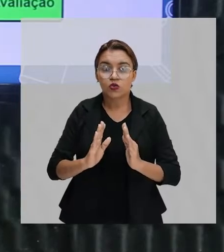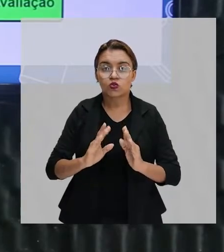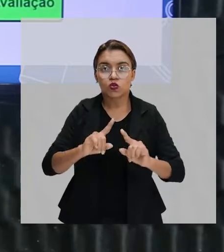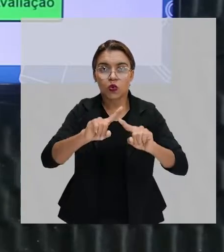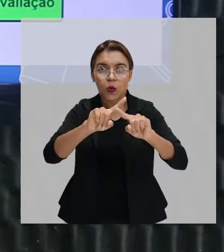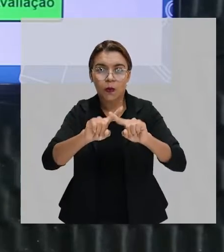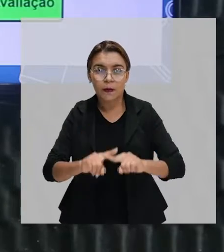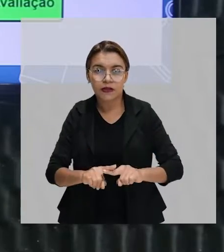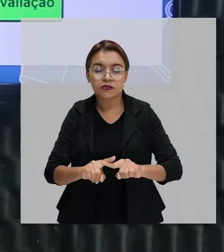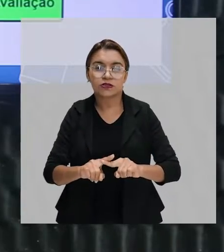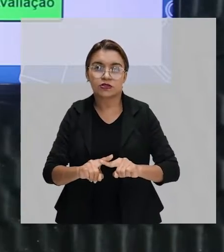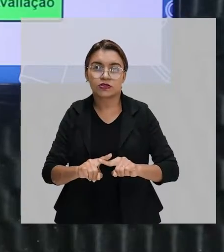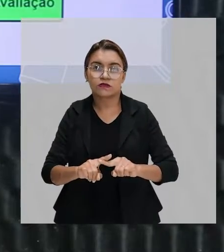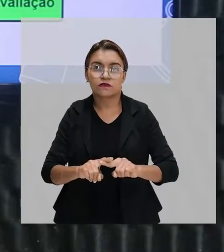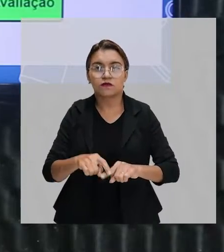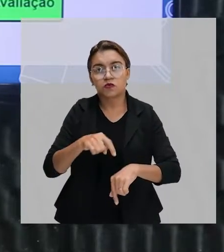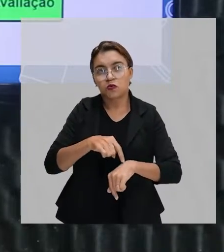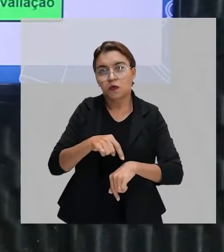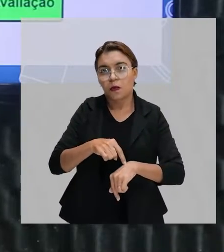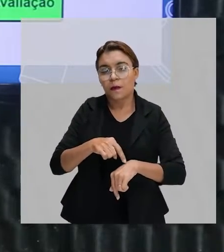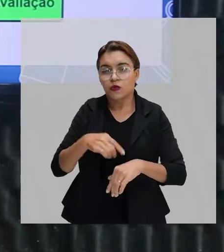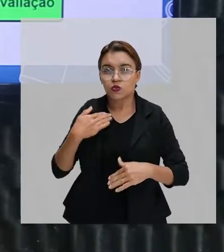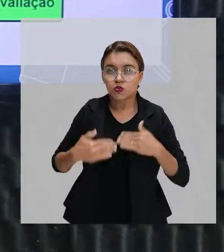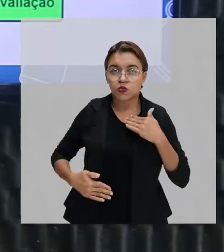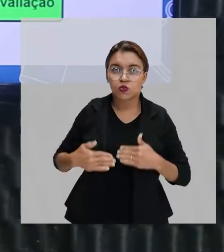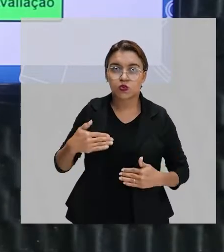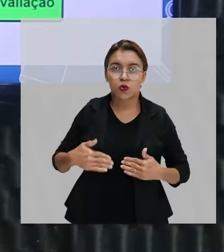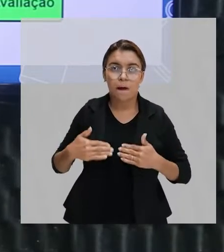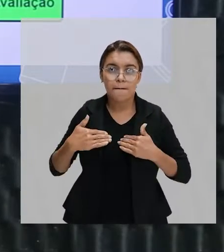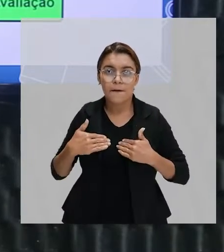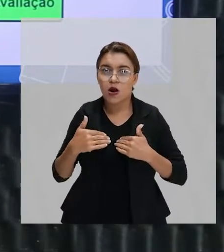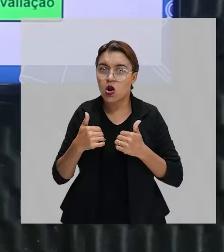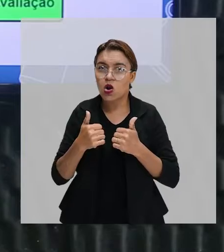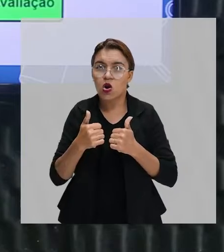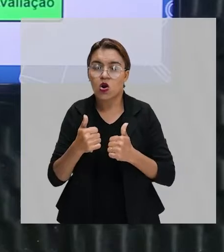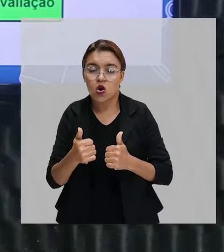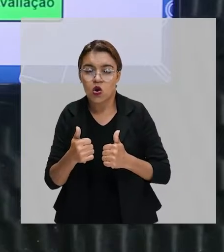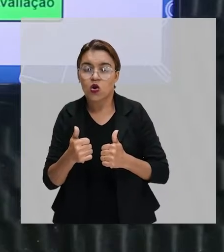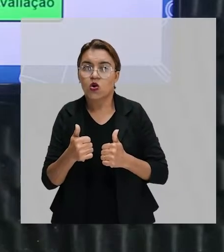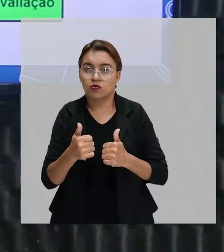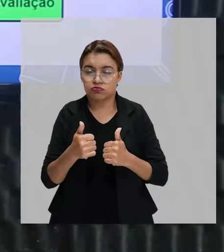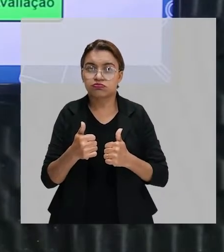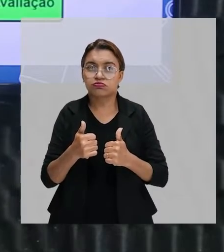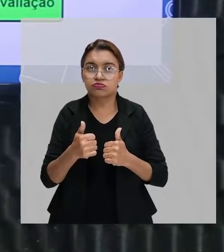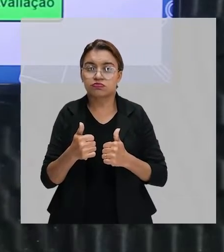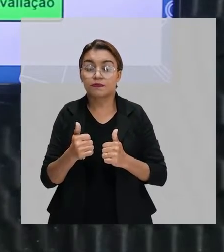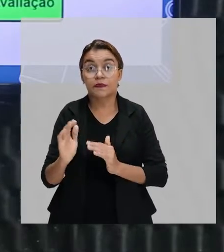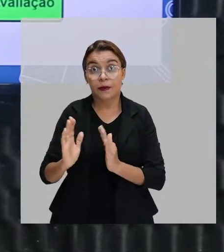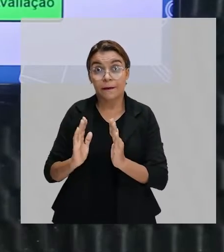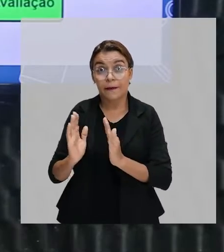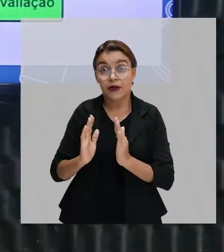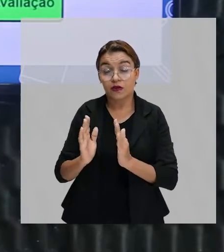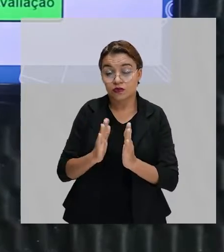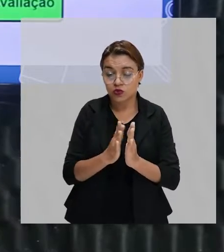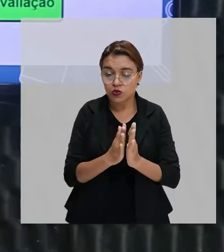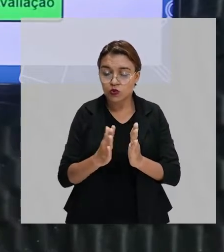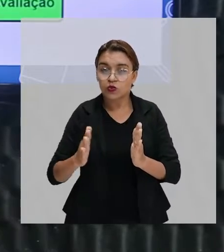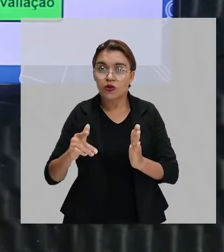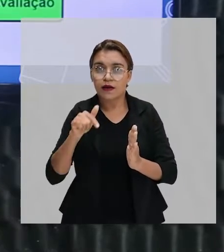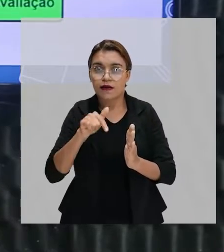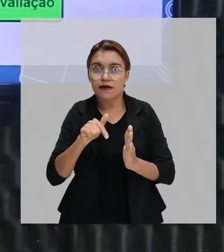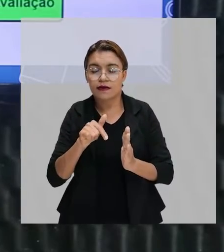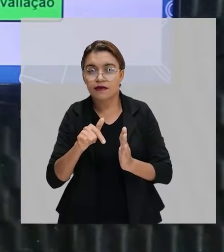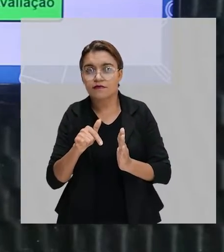atingir ali digamos o ápice do seu condicionamento trabalha muito a questão da manutenção e o período transitório é quando ele